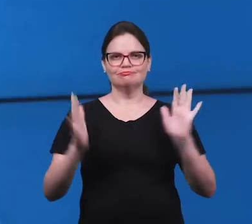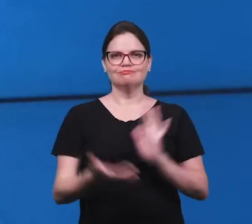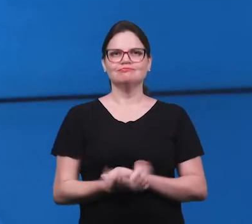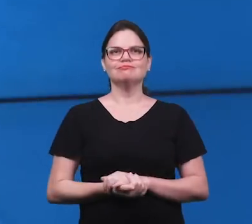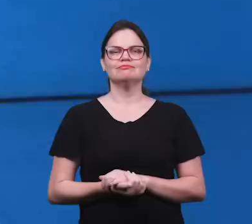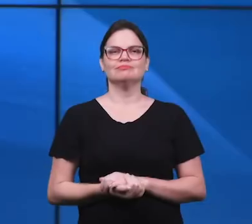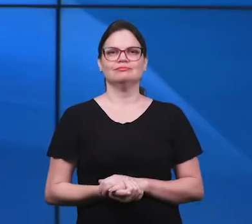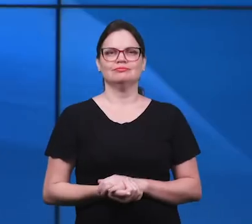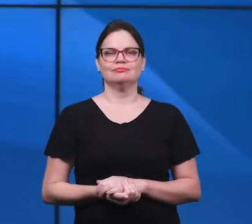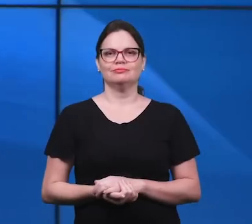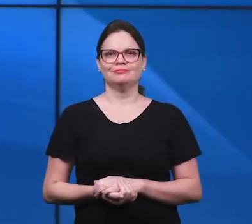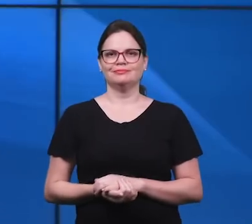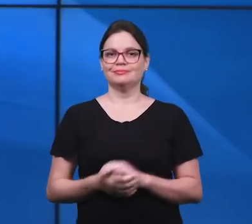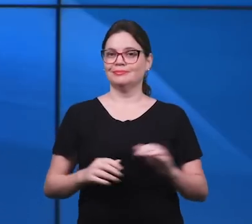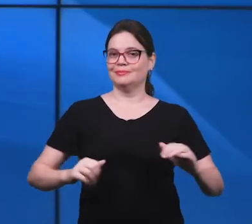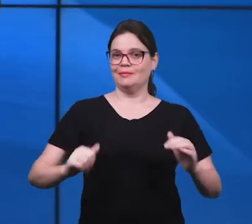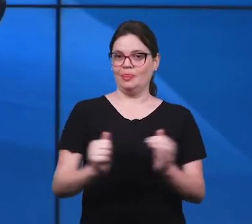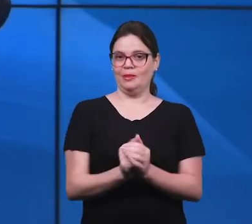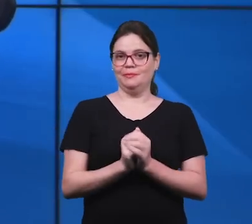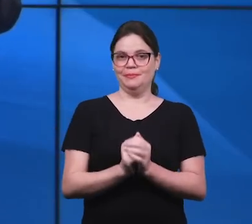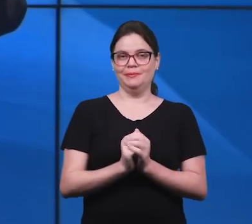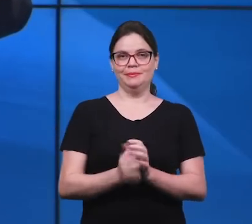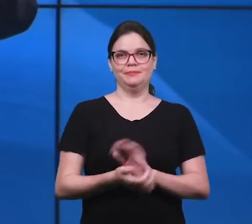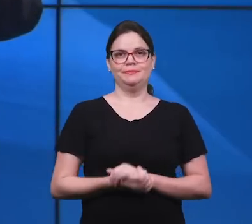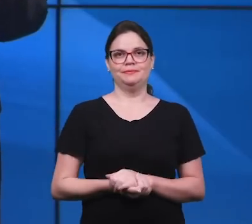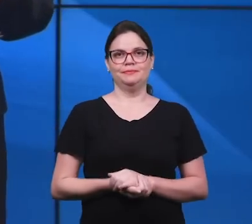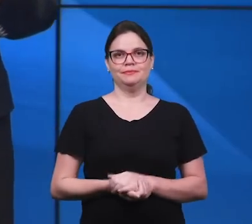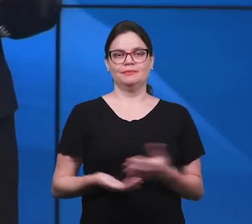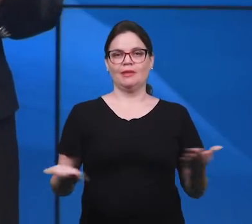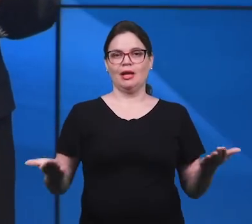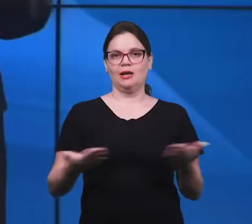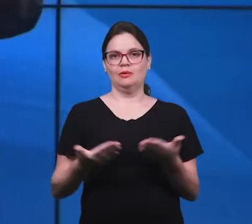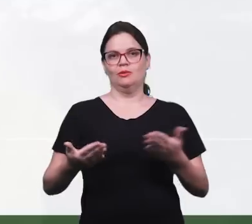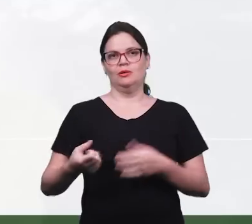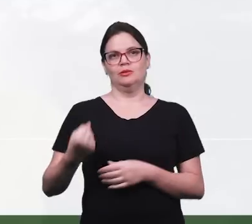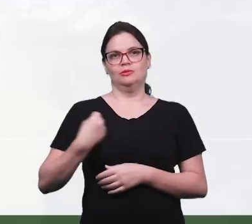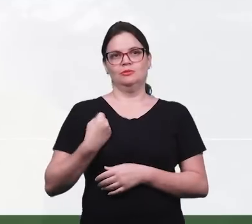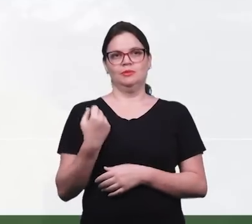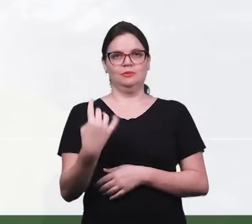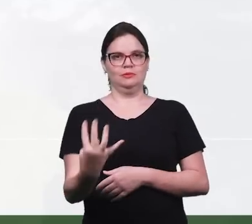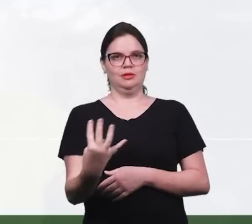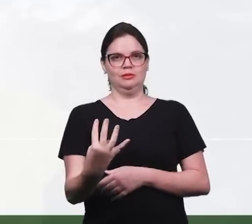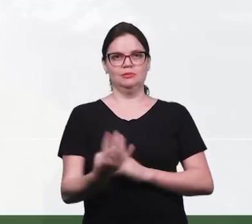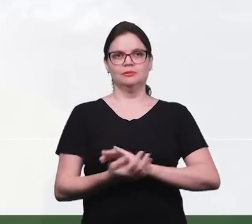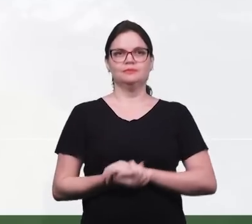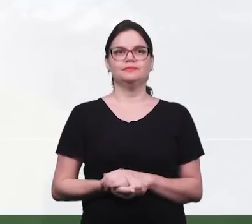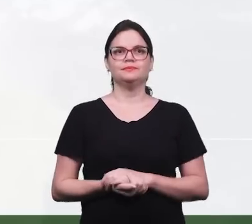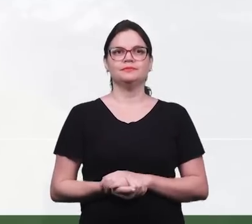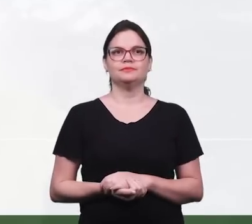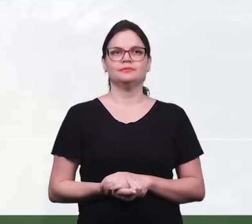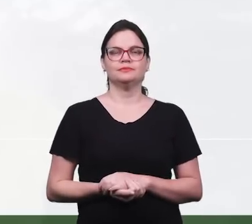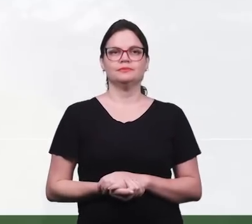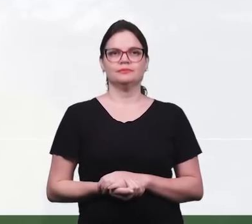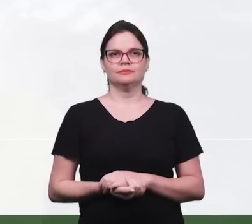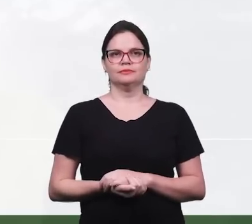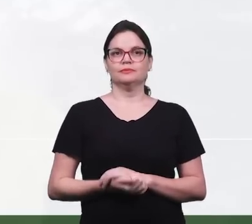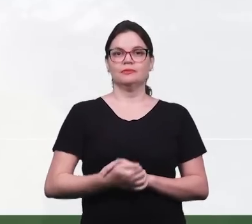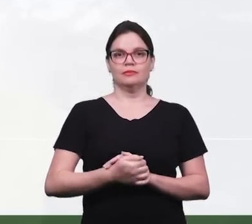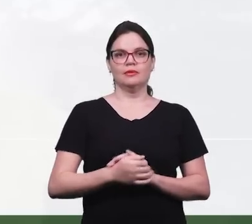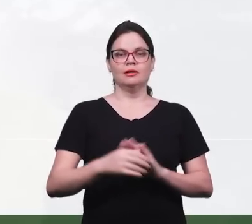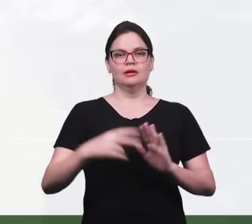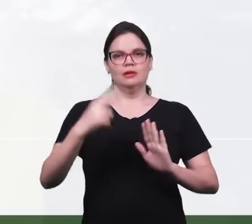colocada. Amém, irmãos? Passamos agora para a próxima, que é a quarta pergunta. E a quarta pergunta diz assim,